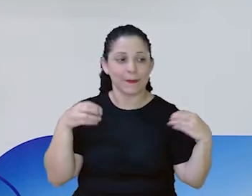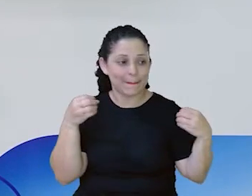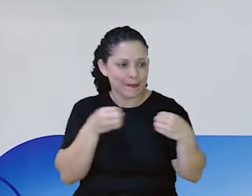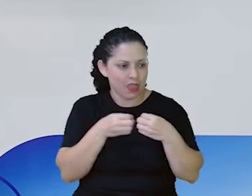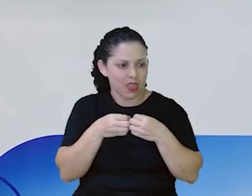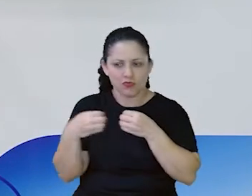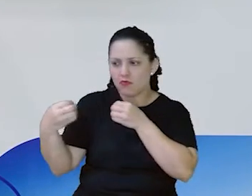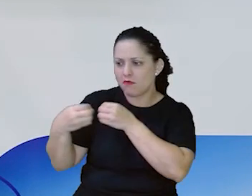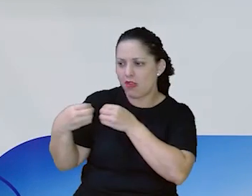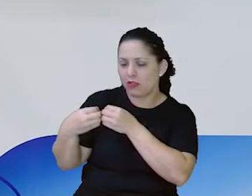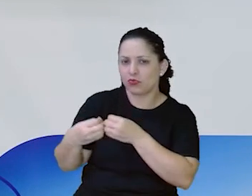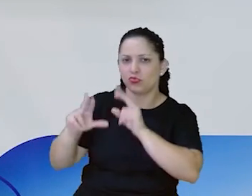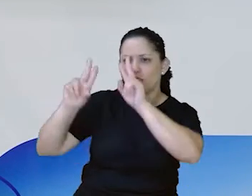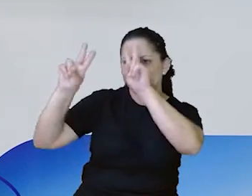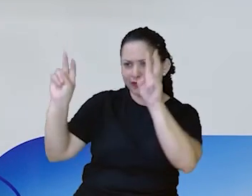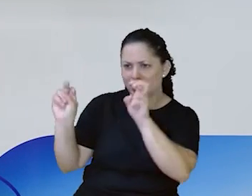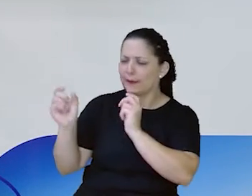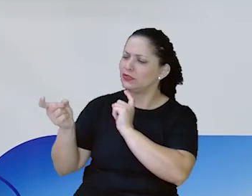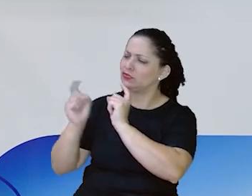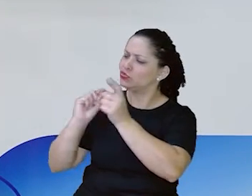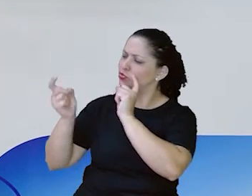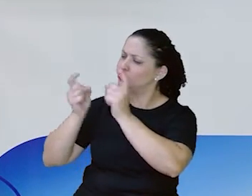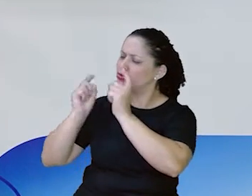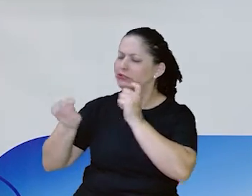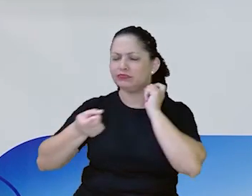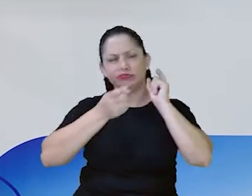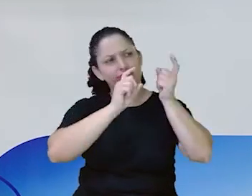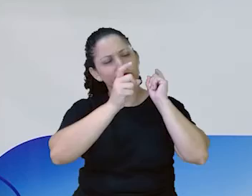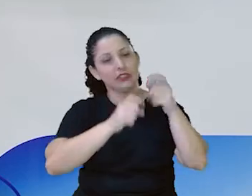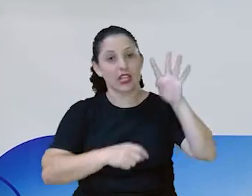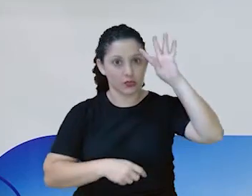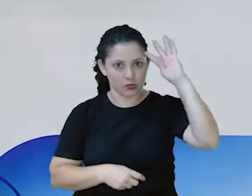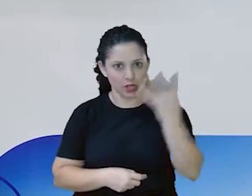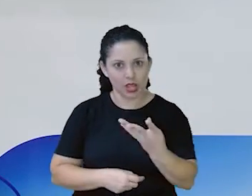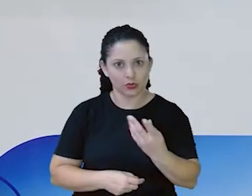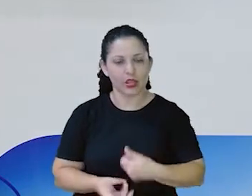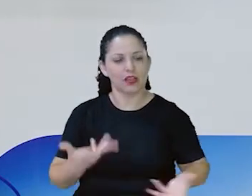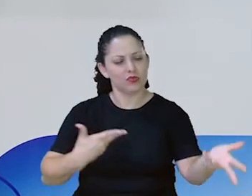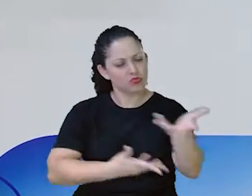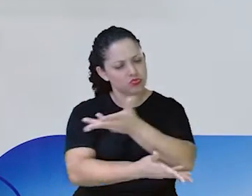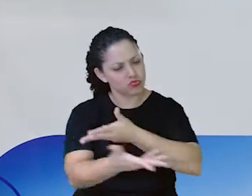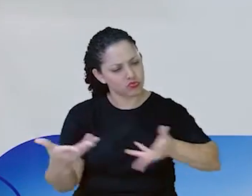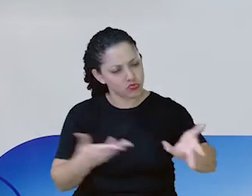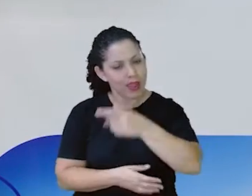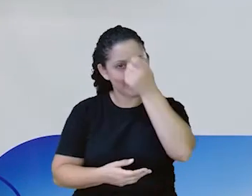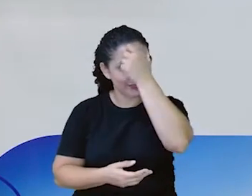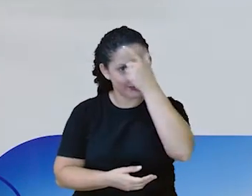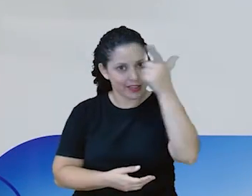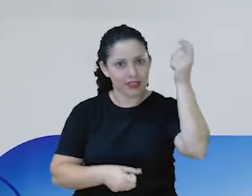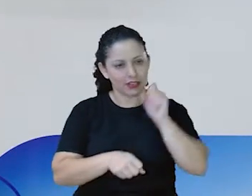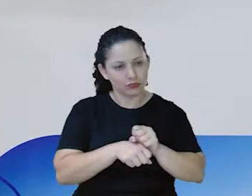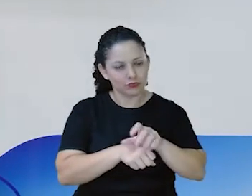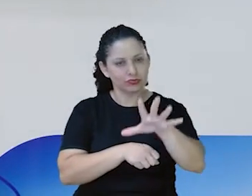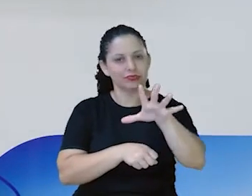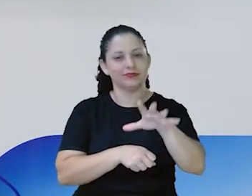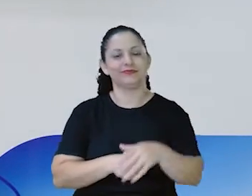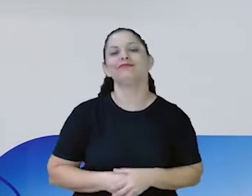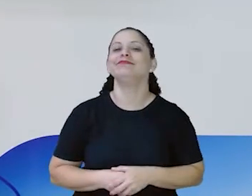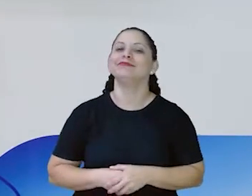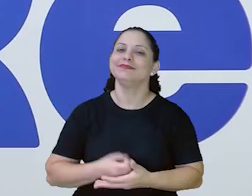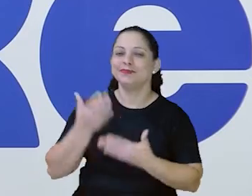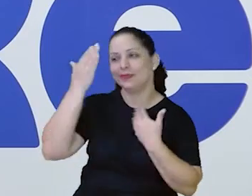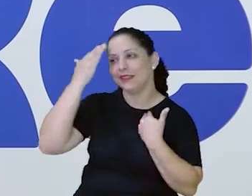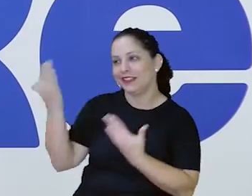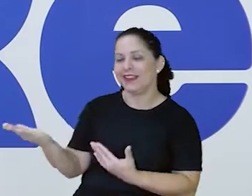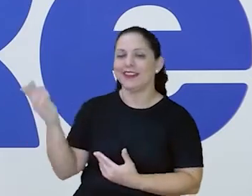você sobre isso. É assim que a gente consegue o resultado, conscientizando, passando a ideia para frente. Muito obrigado,